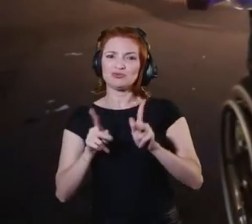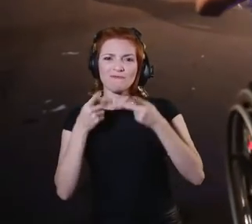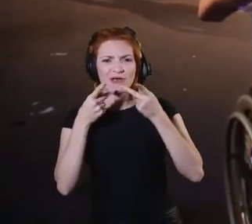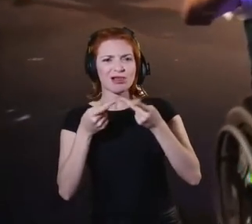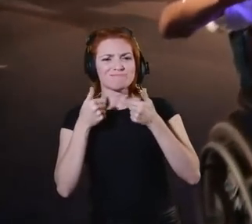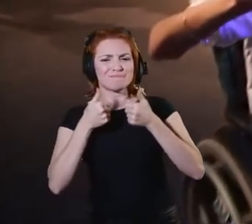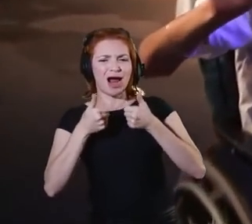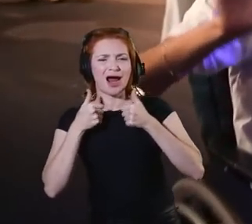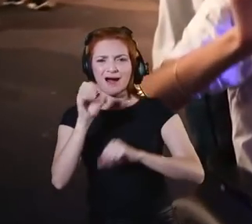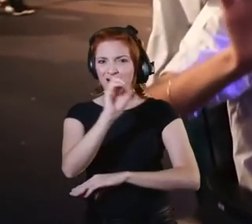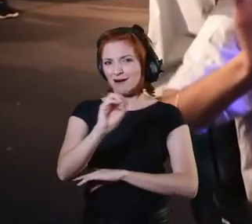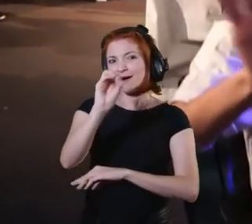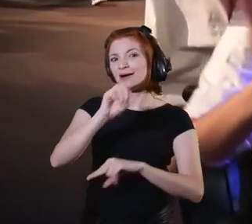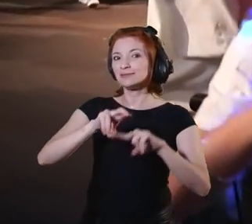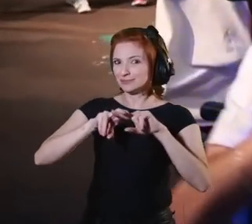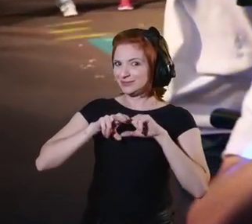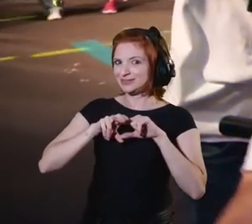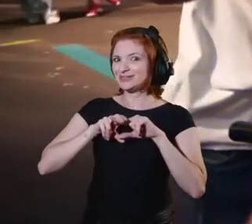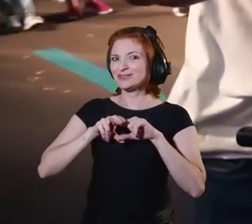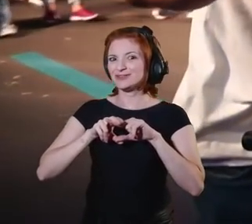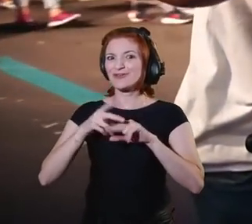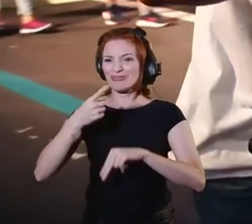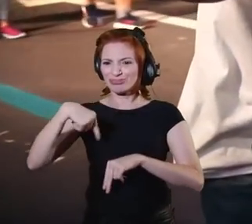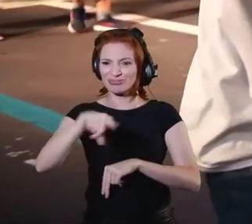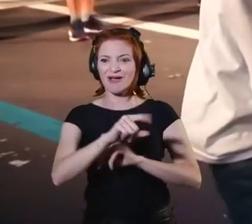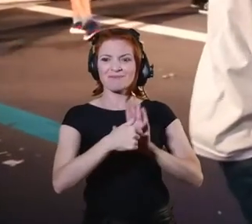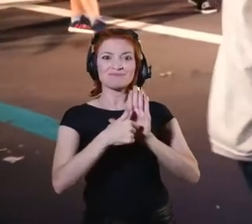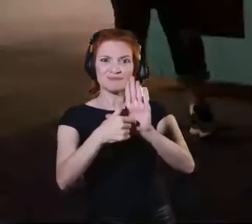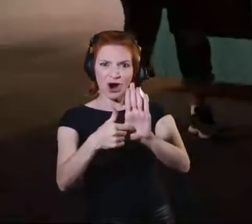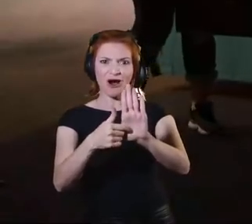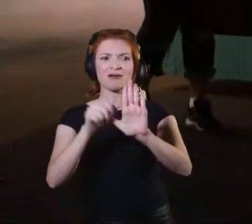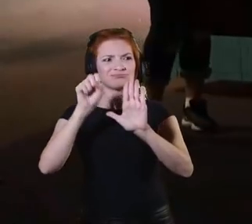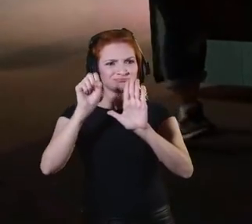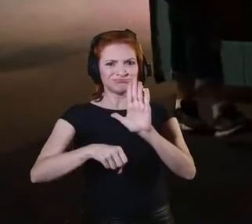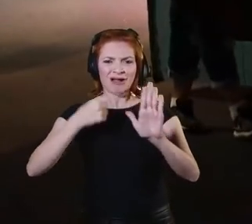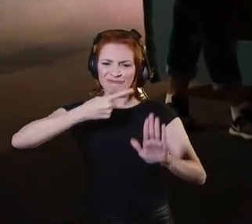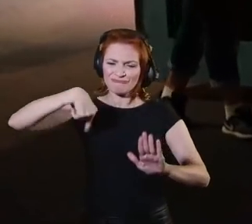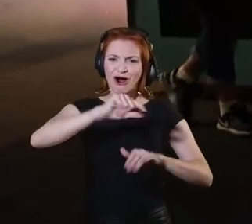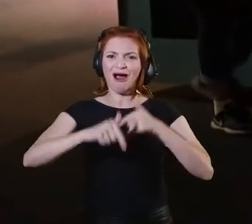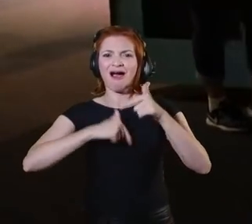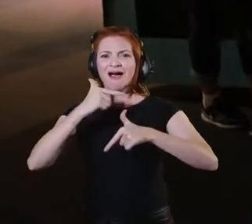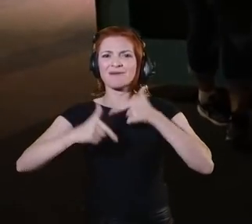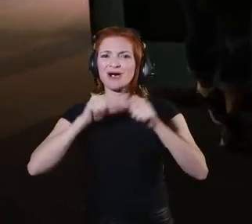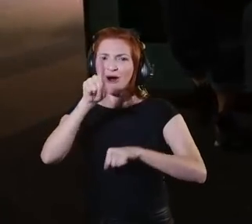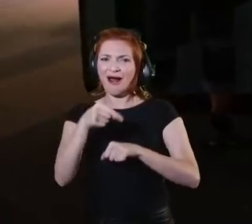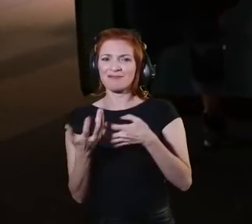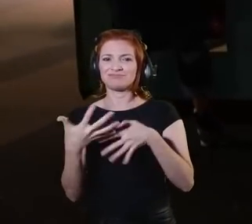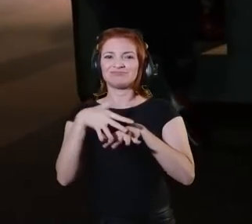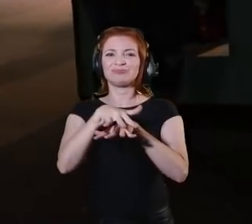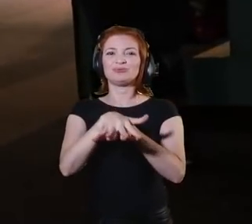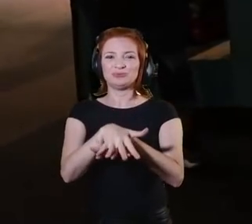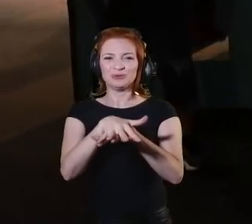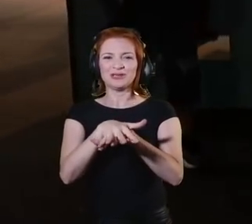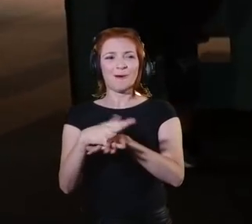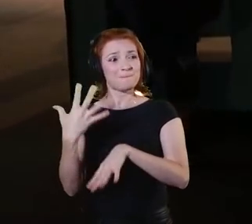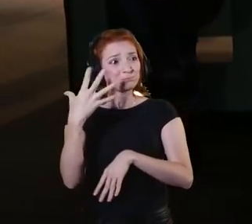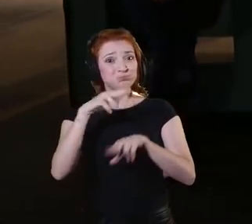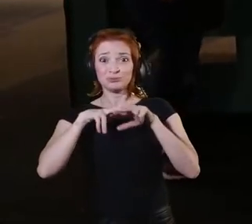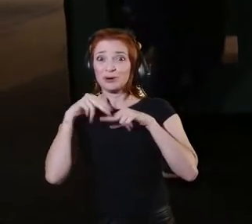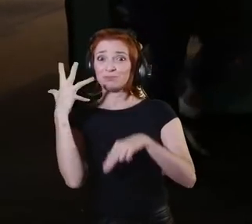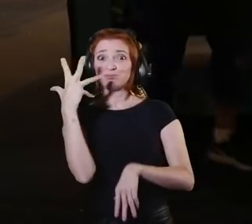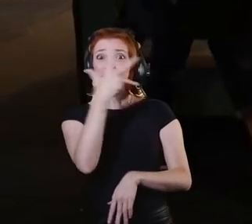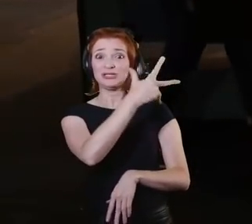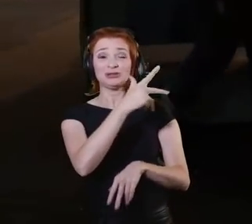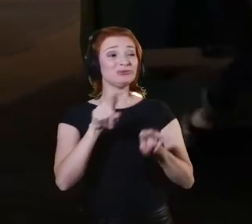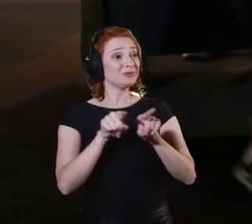E nós não podemos deixar de mostrar o quanto o nosso trabalho é feito para incluir todo mundo e é muito bonito ver que tem